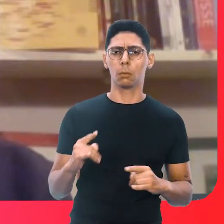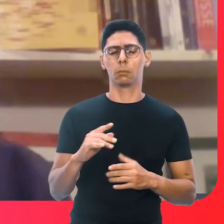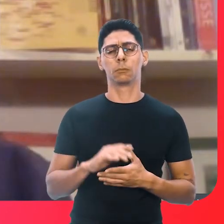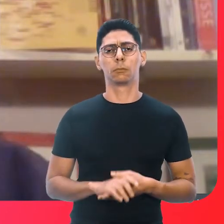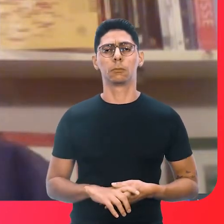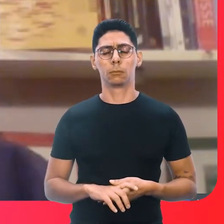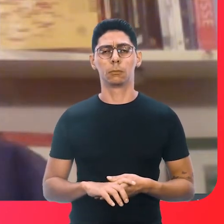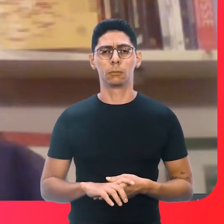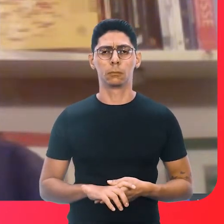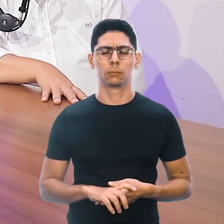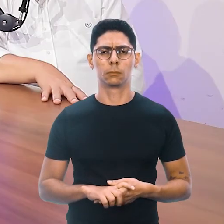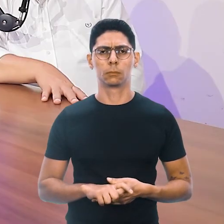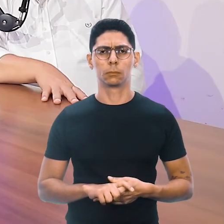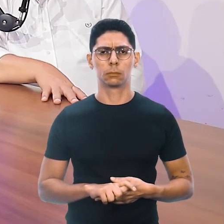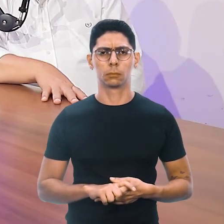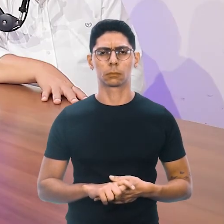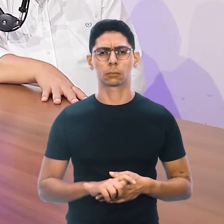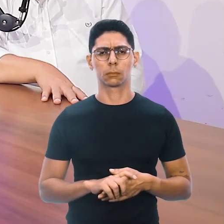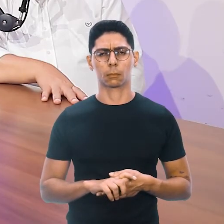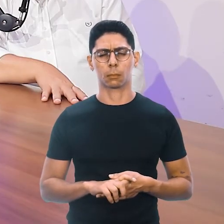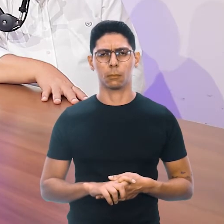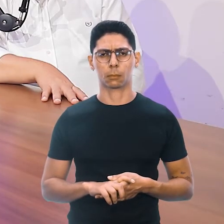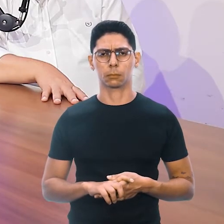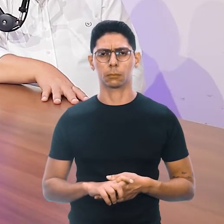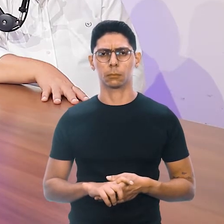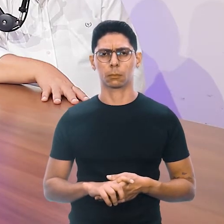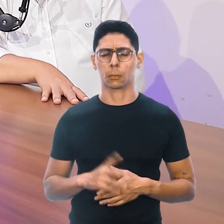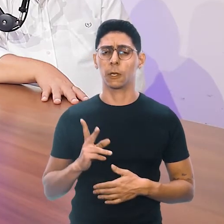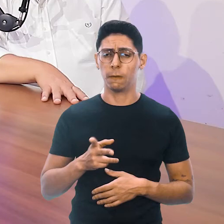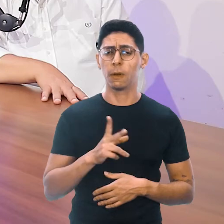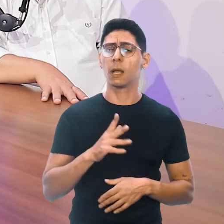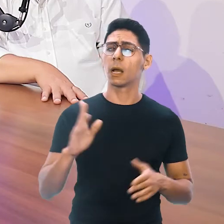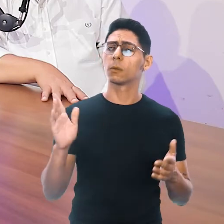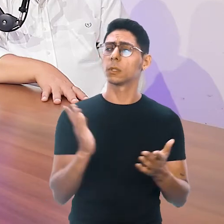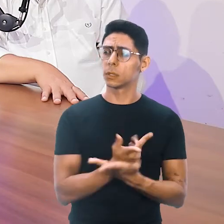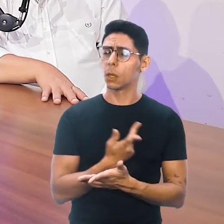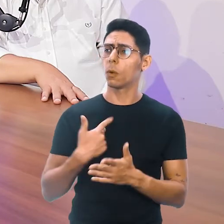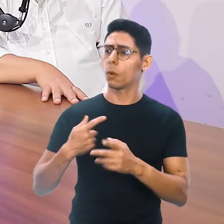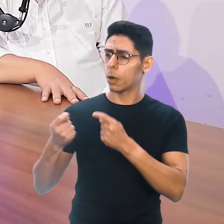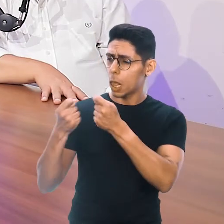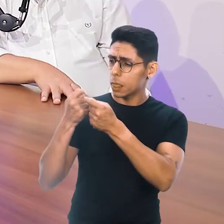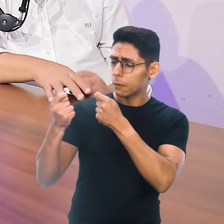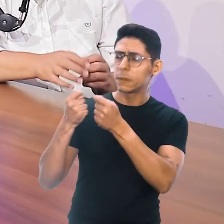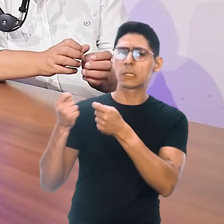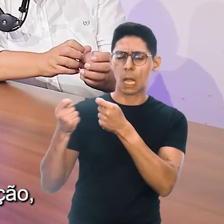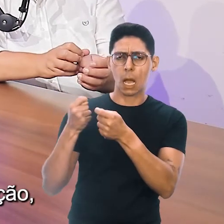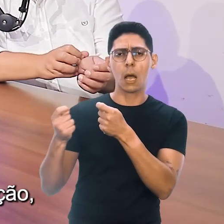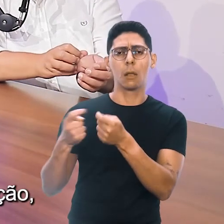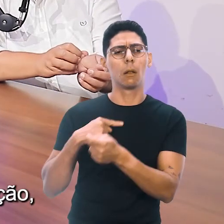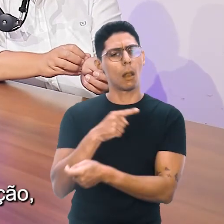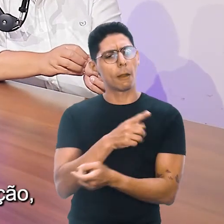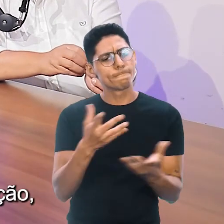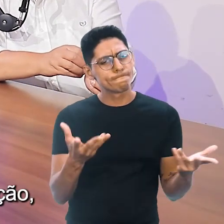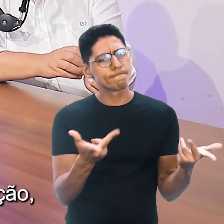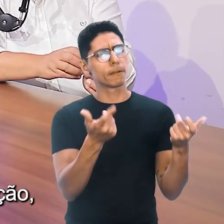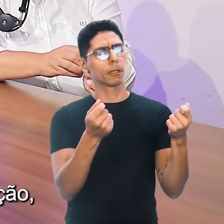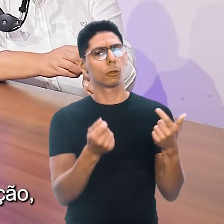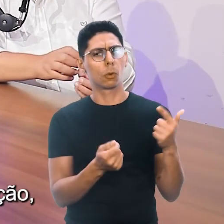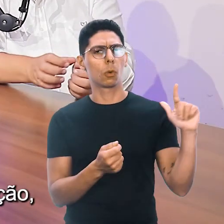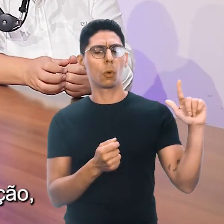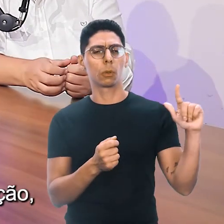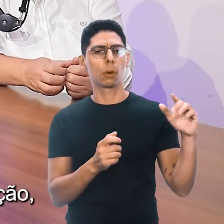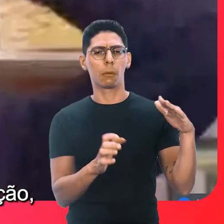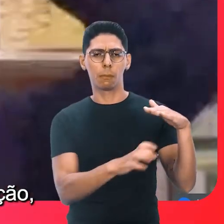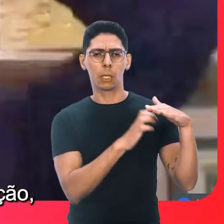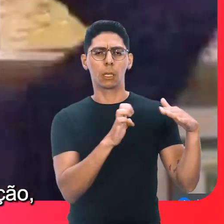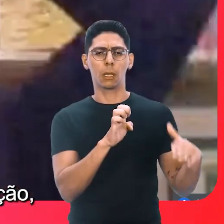Minuto da Inclusão. Várias vezes eu fui entrevistado, e o Minuto da Inclusão era muito querido na empresa, na